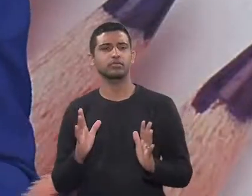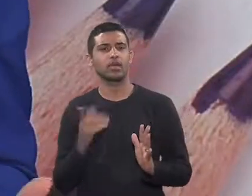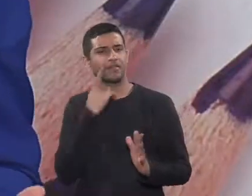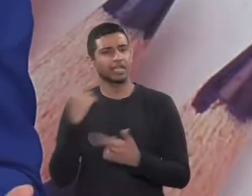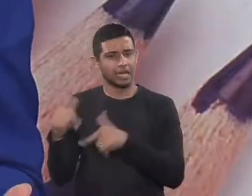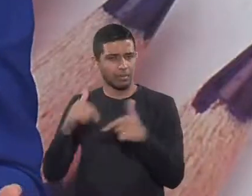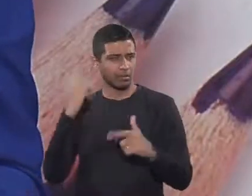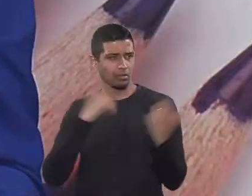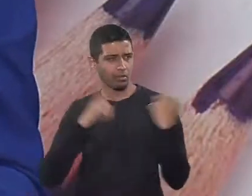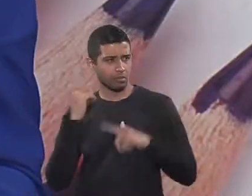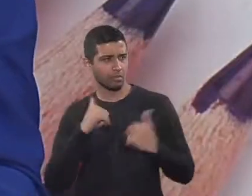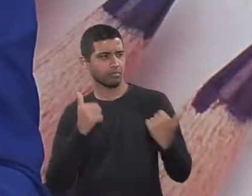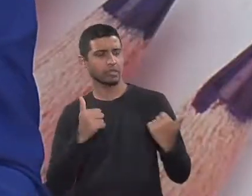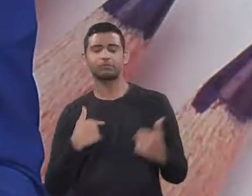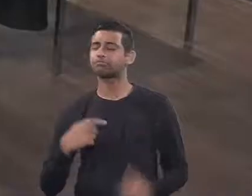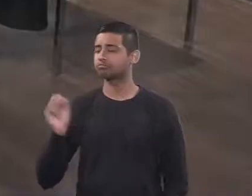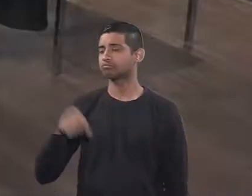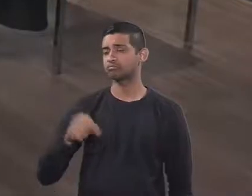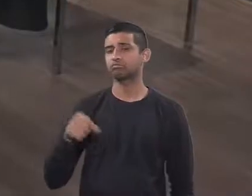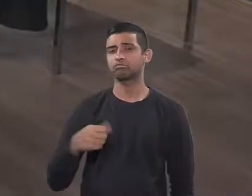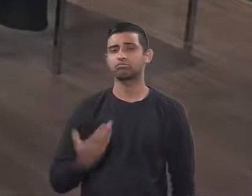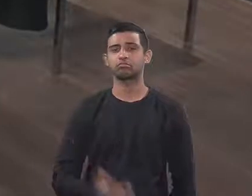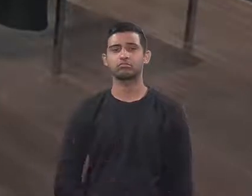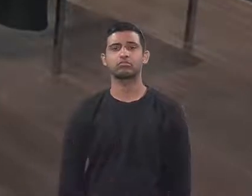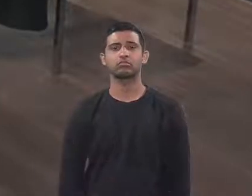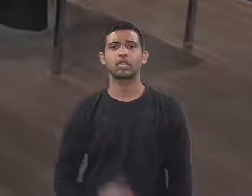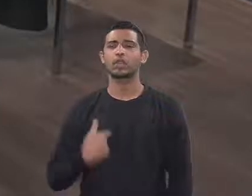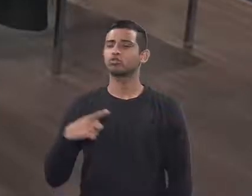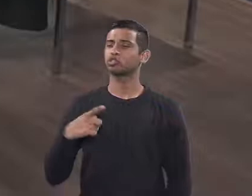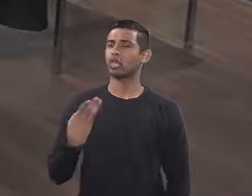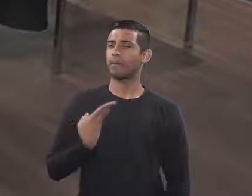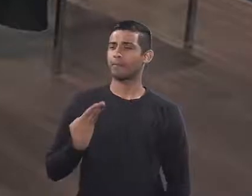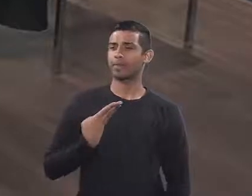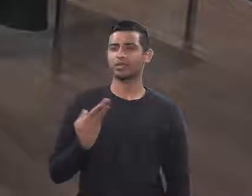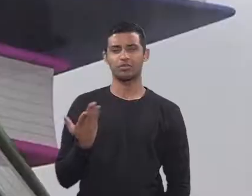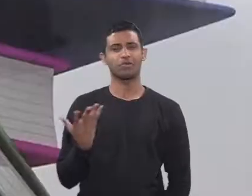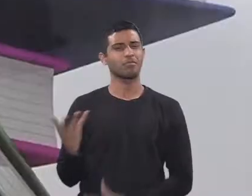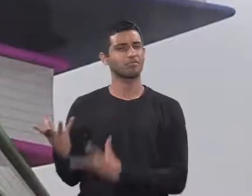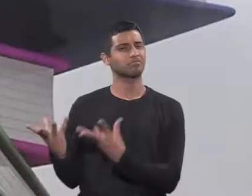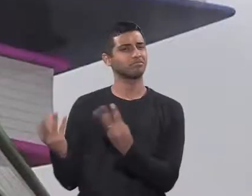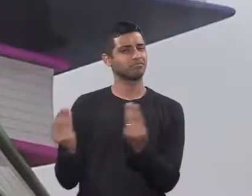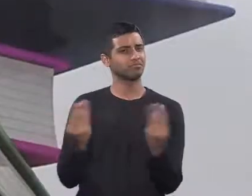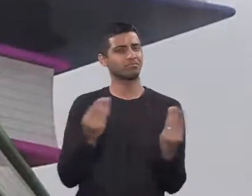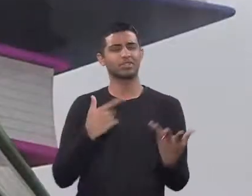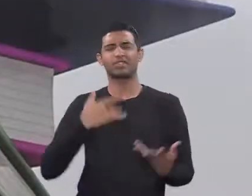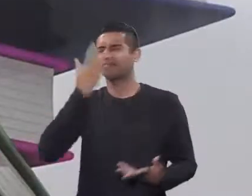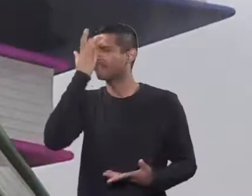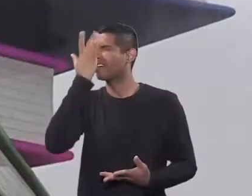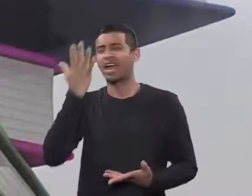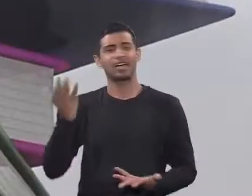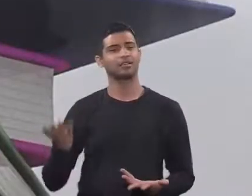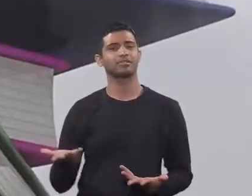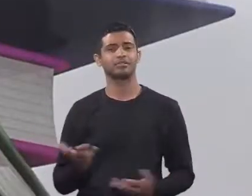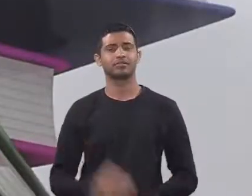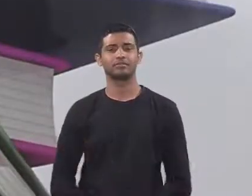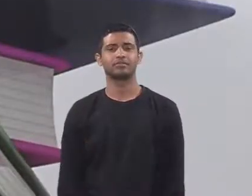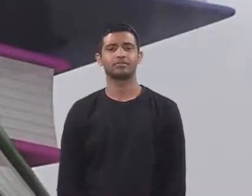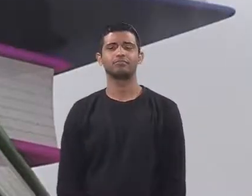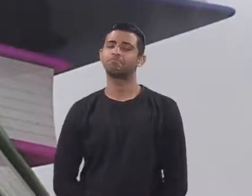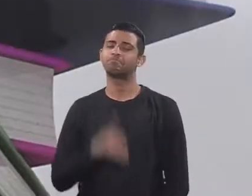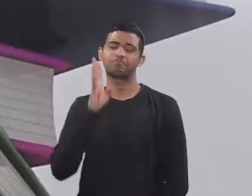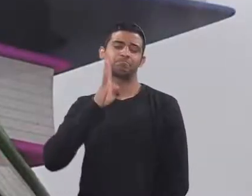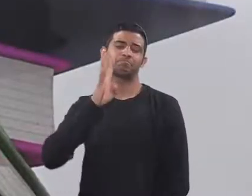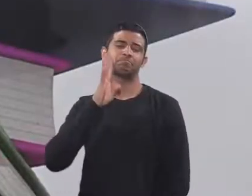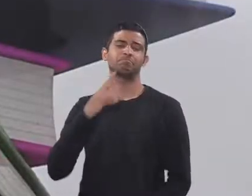nas atividades da escola? Eu fazia amizade com bastante facilidade. Era